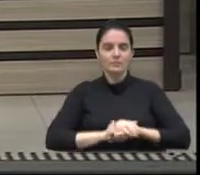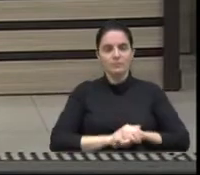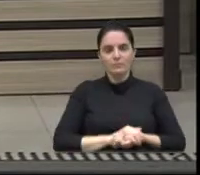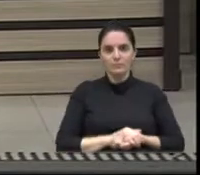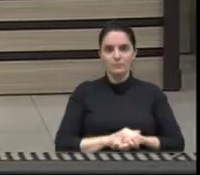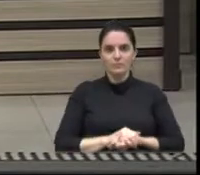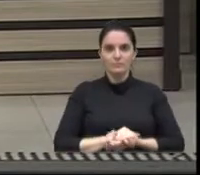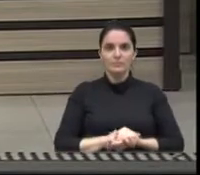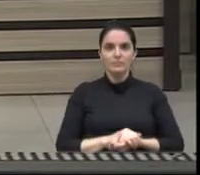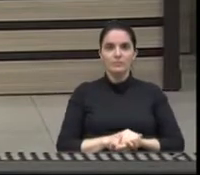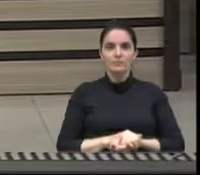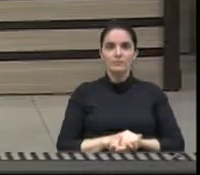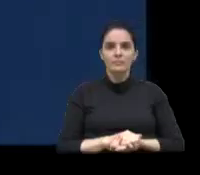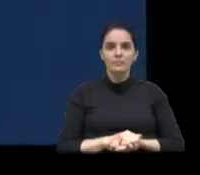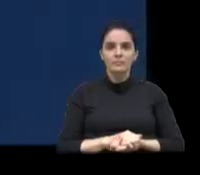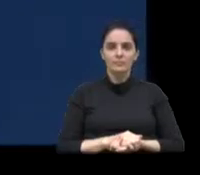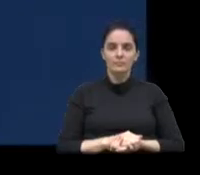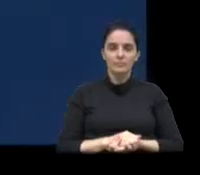3 de abril.